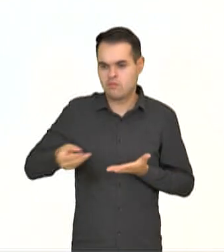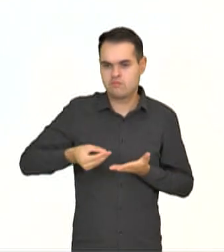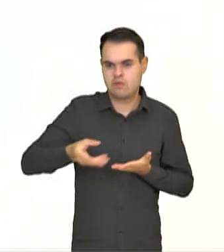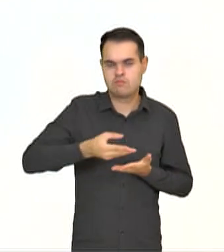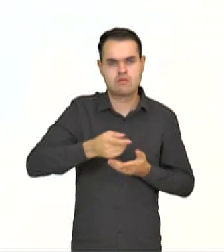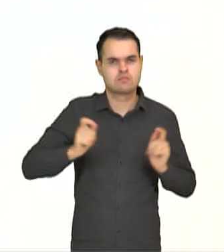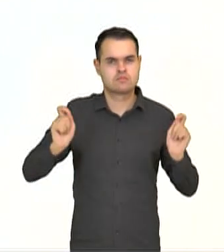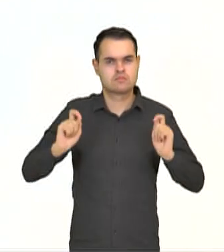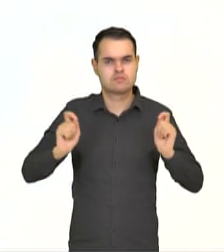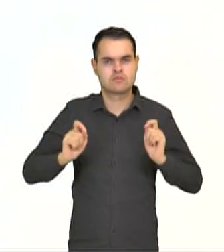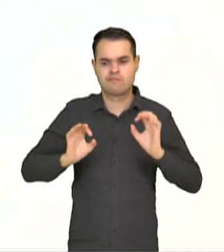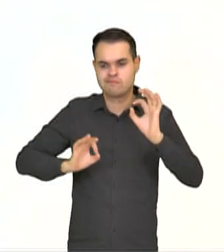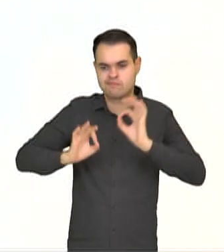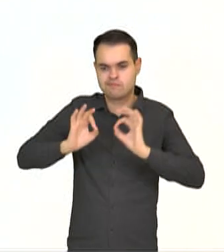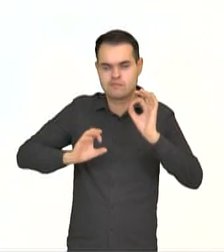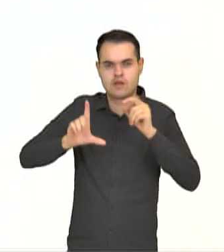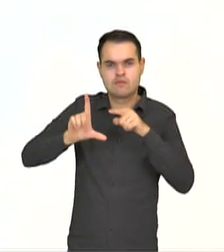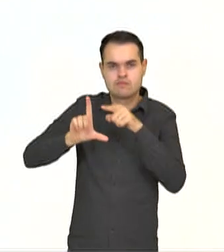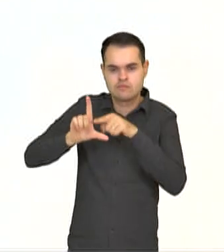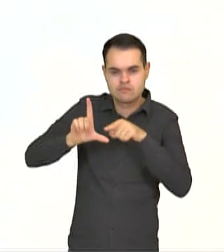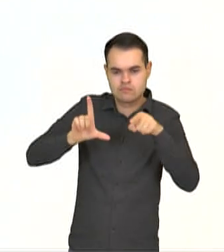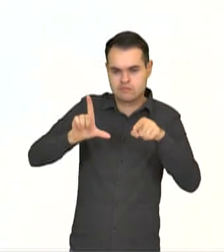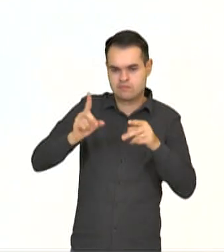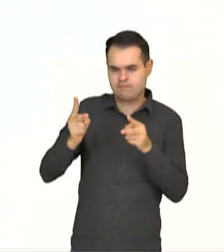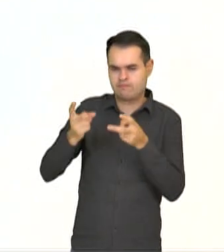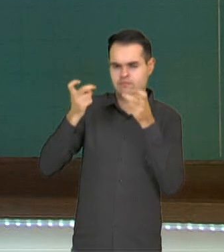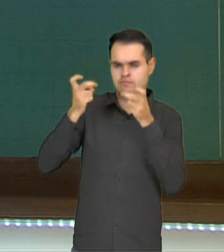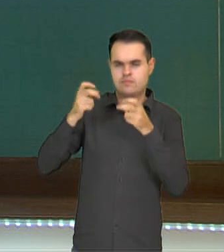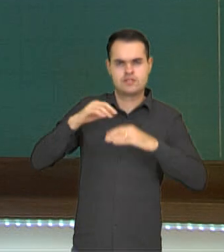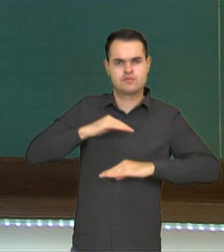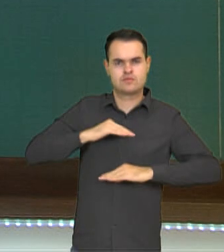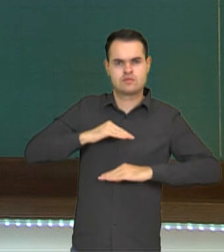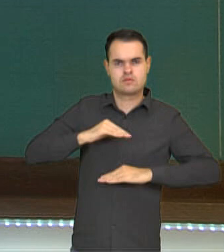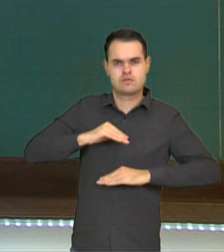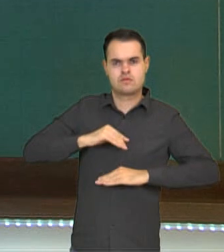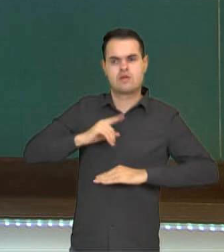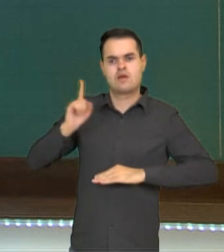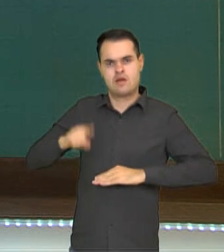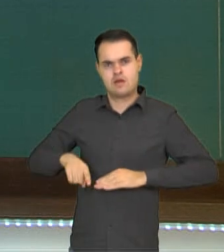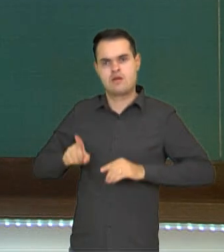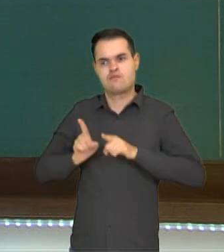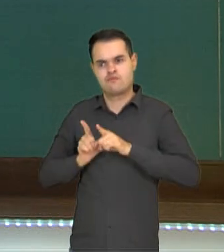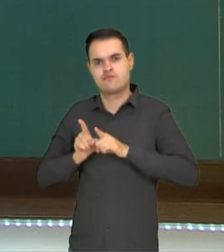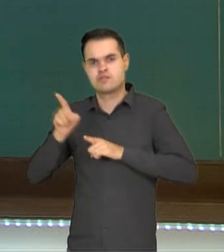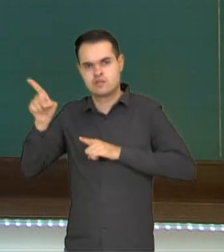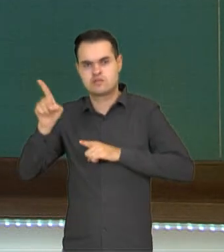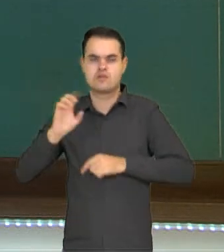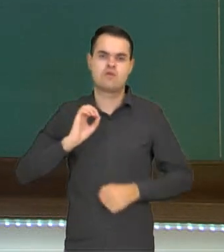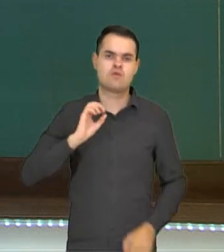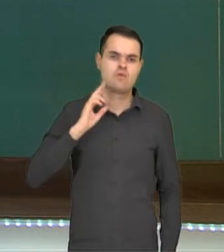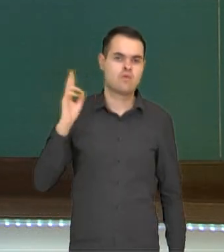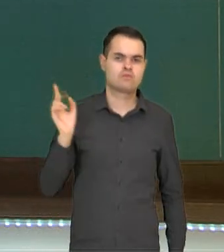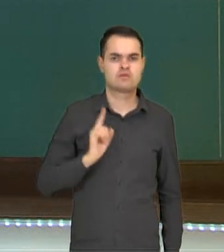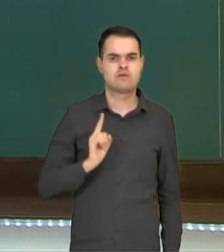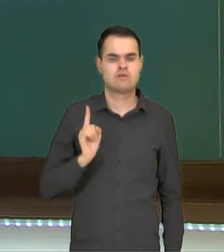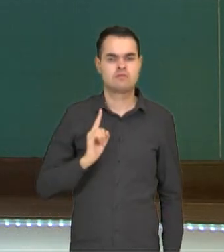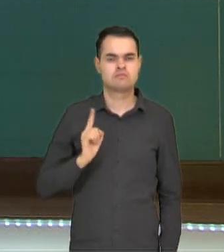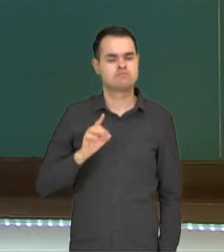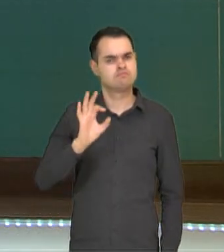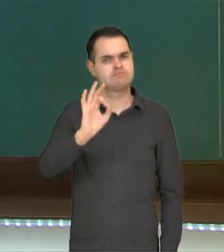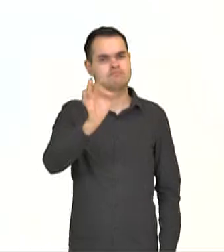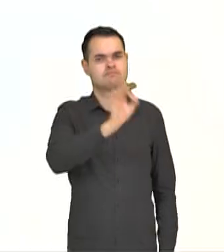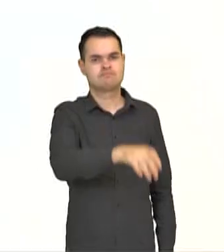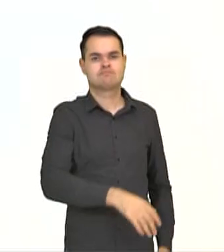possível identificar algumas situações que podem ser vantajosas ou não. Isso mesmo. Então, olha